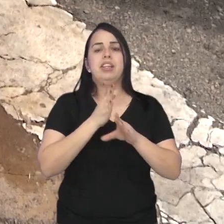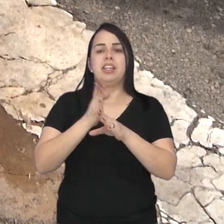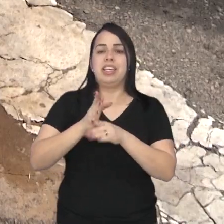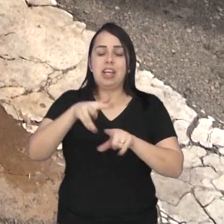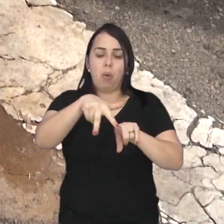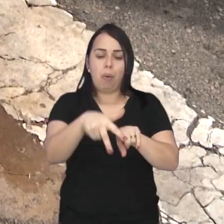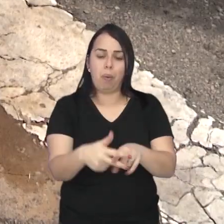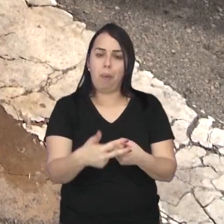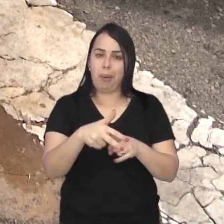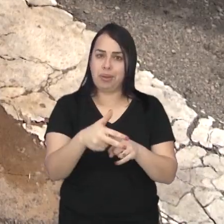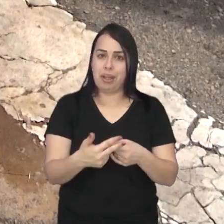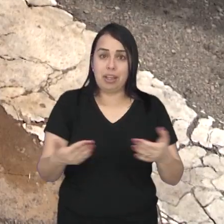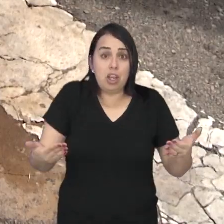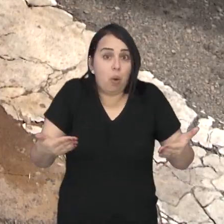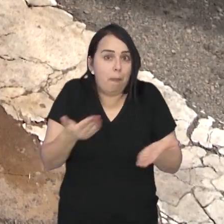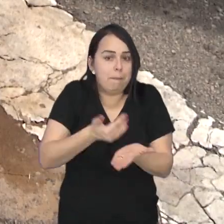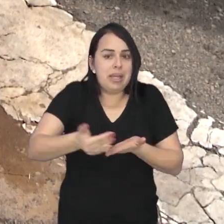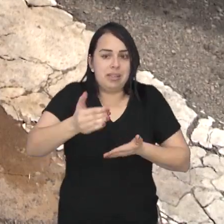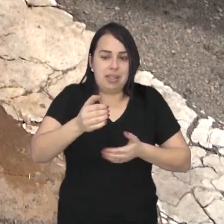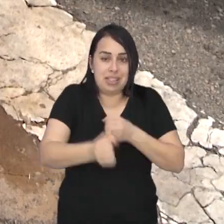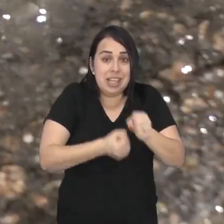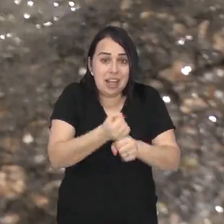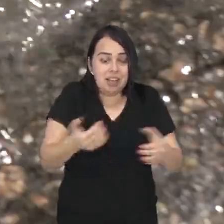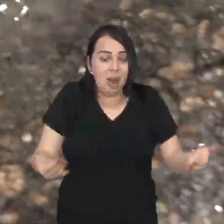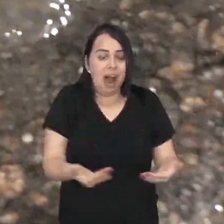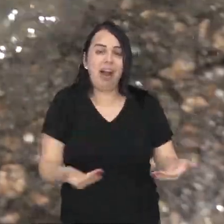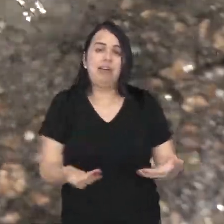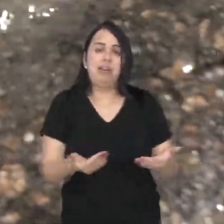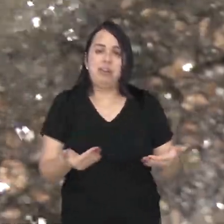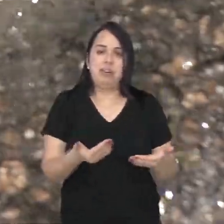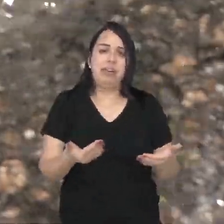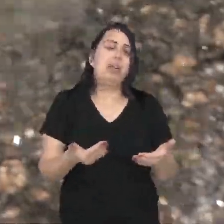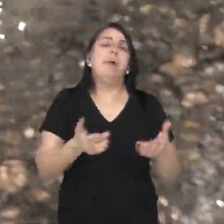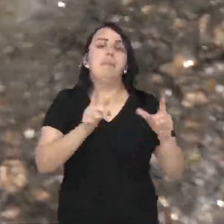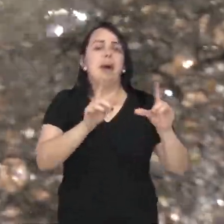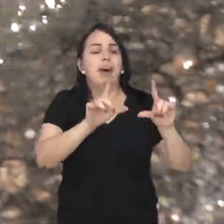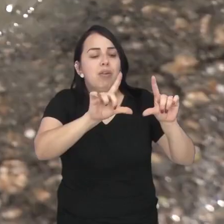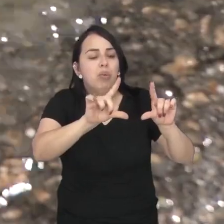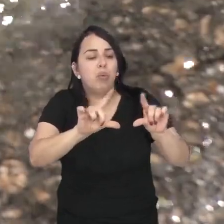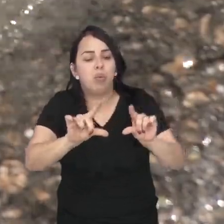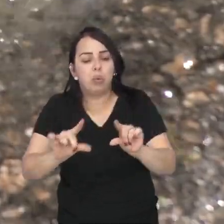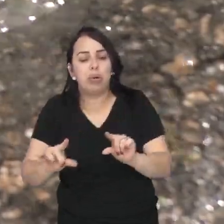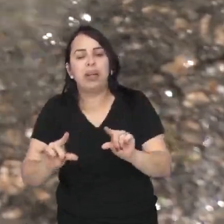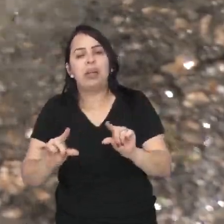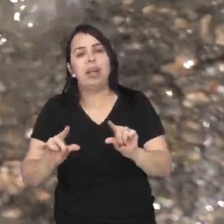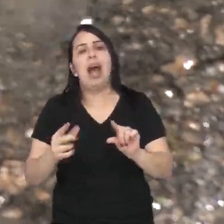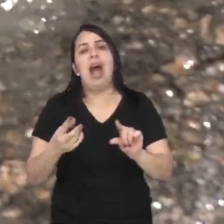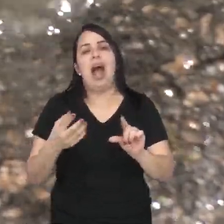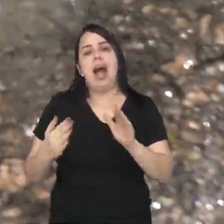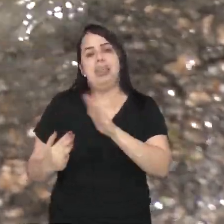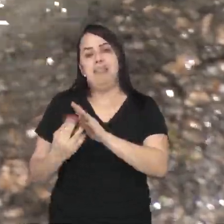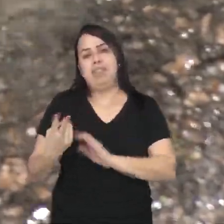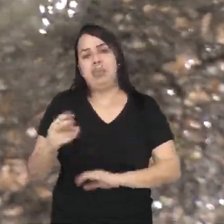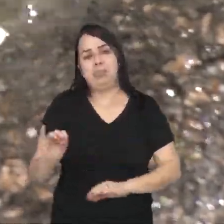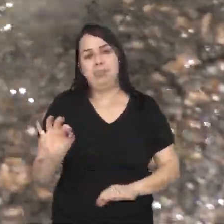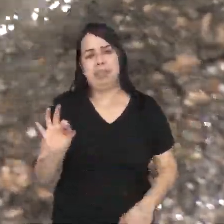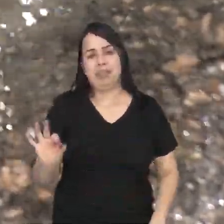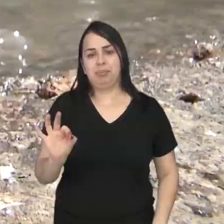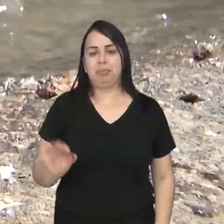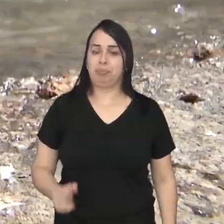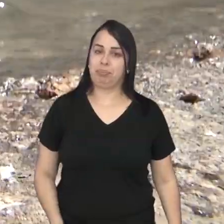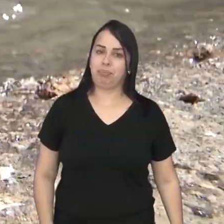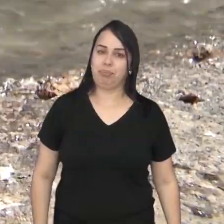as falhas já a partir desse ano, para chegar ao índice máximo de perdas de